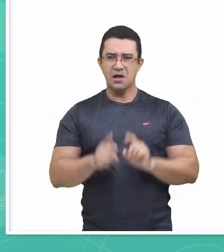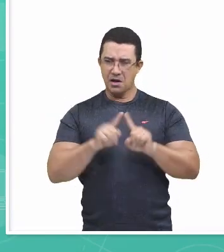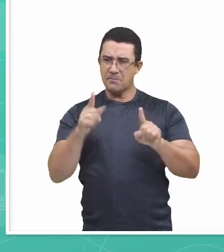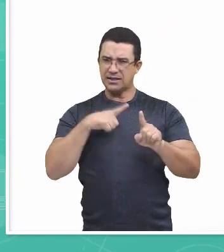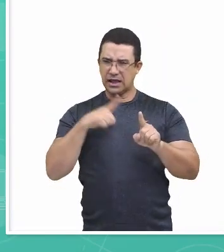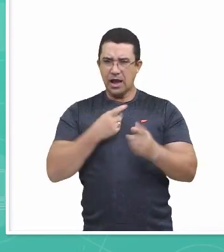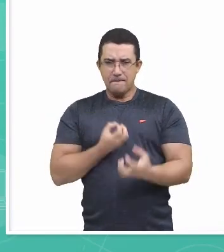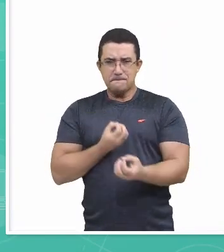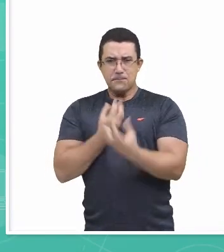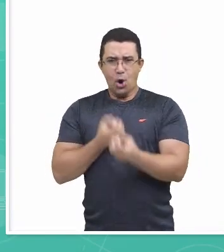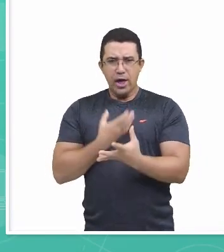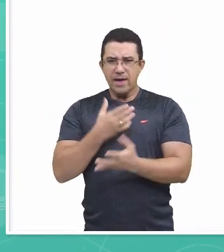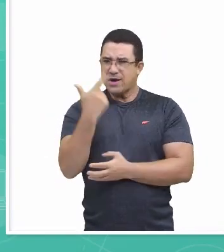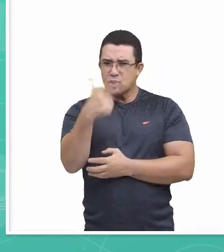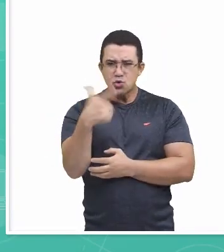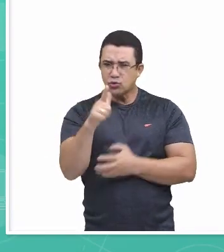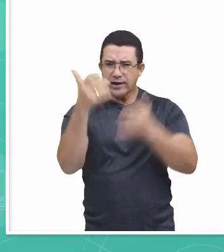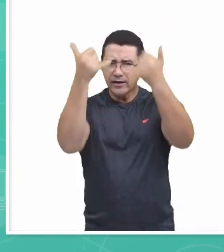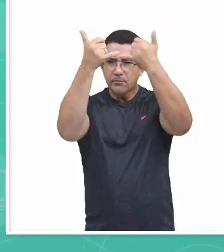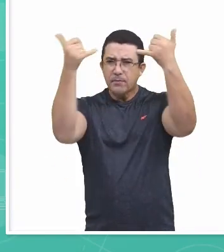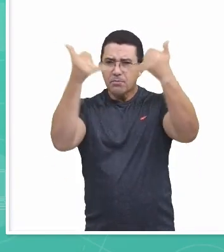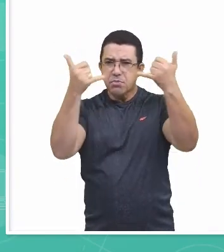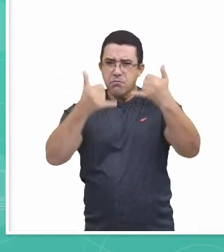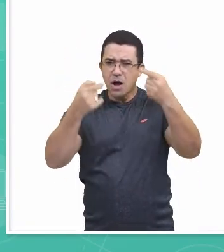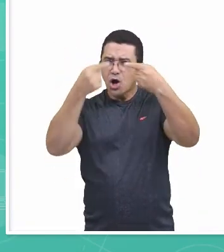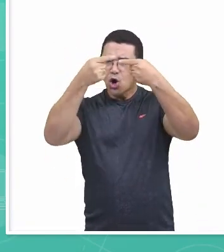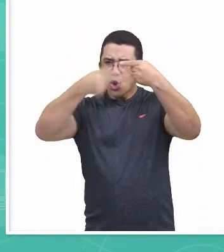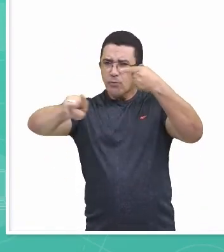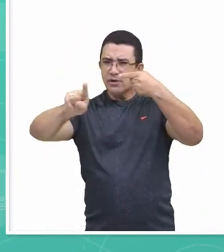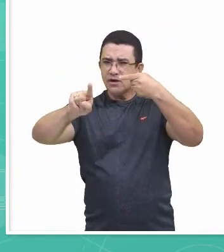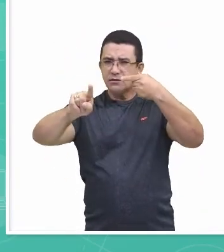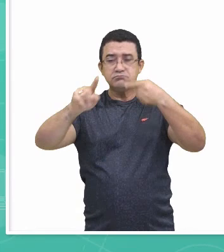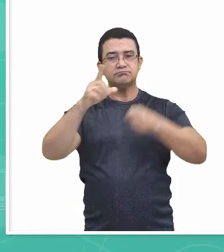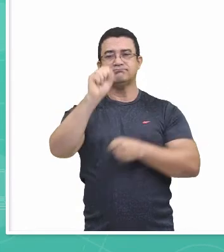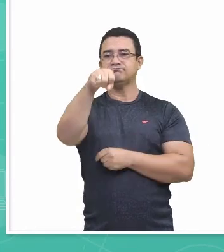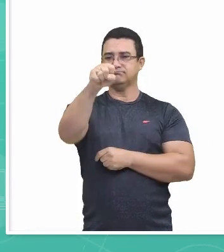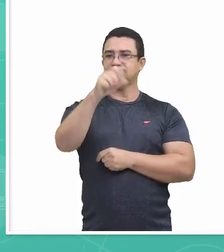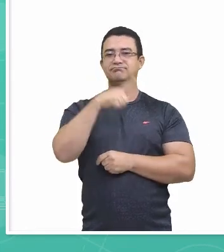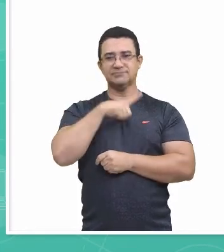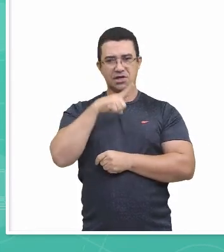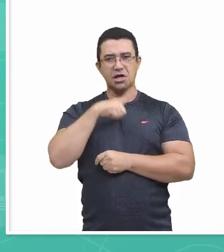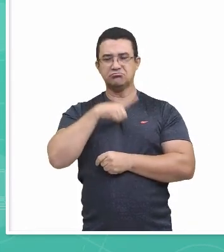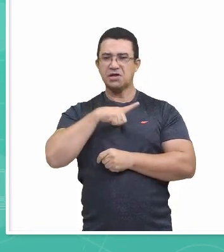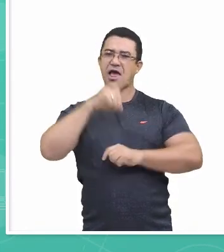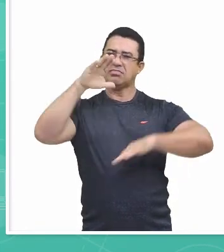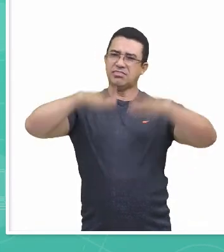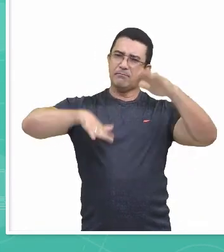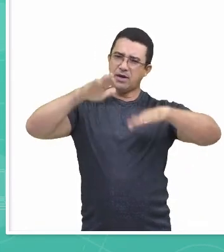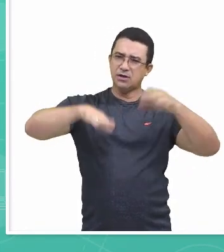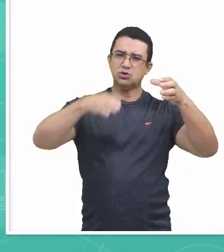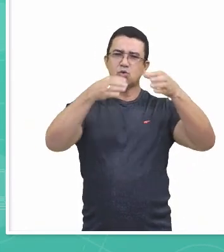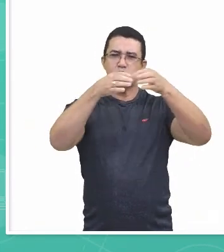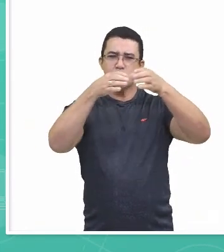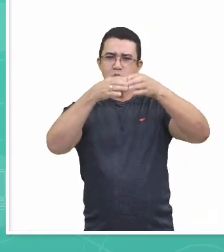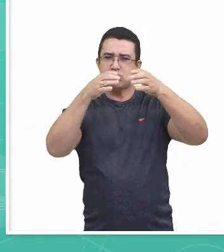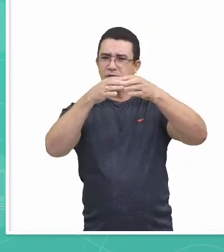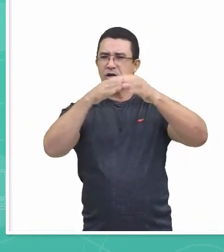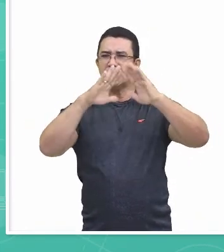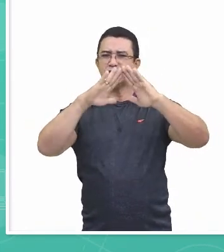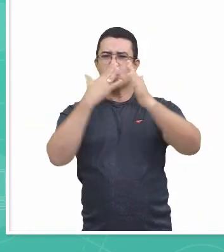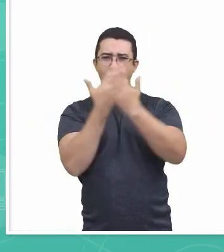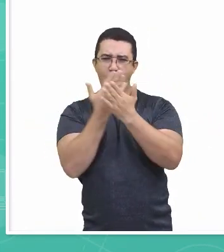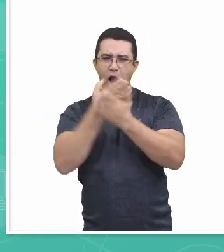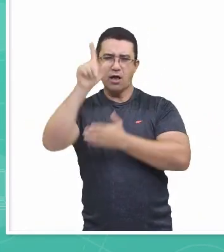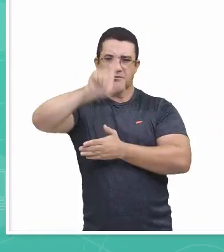rima? Sim, há sem métrica, né? Aí vai depender da escola literária ou do tipo de artista, do jeito que ele gosta de trabalhar,